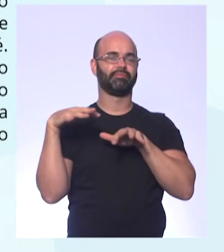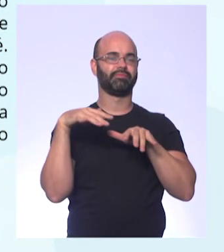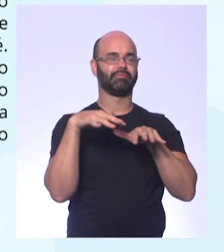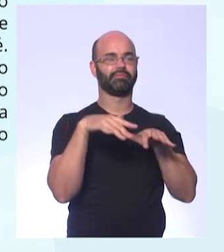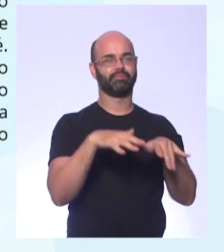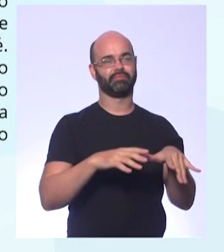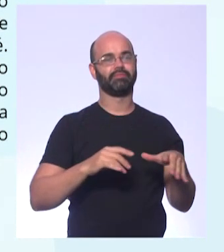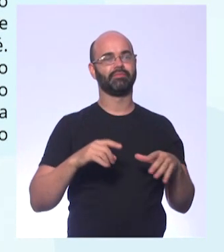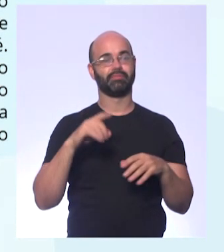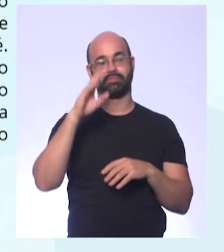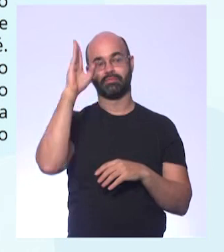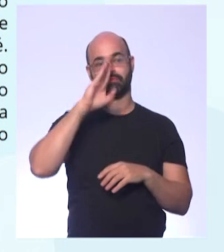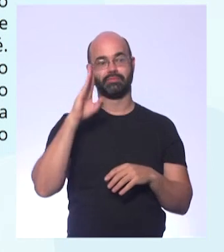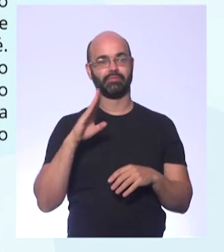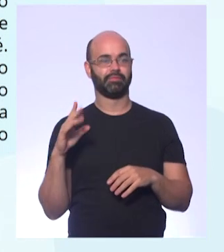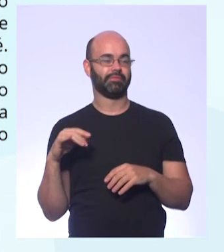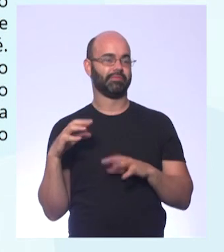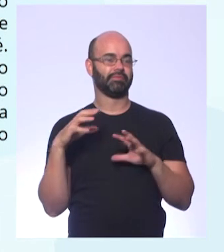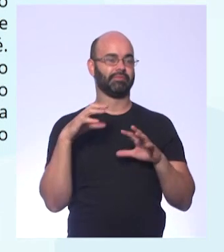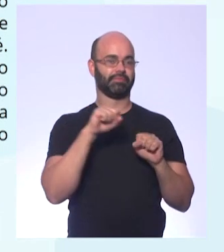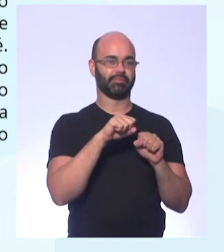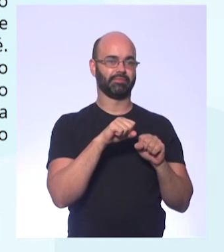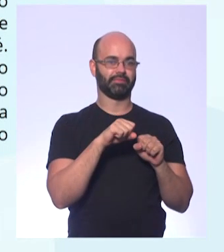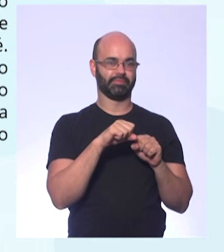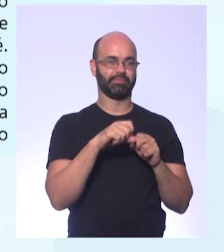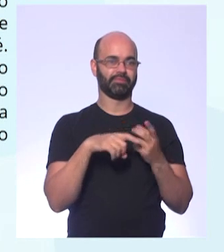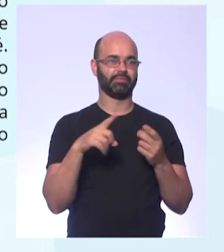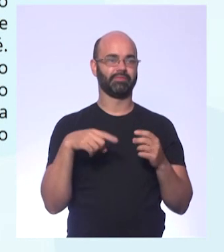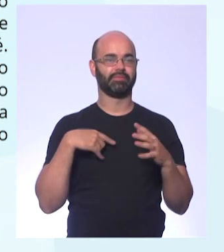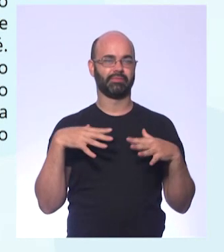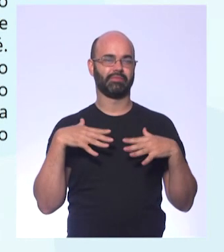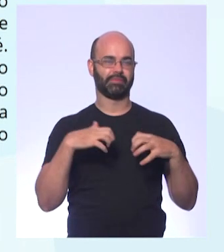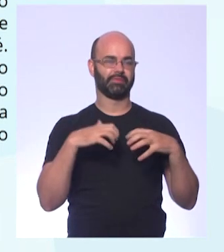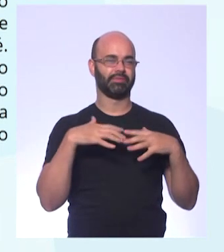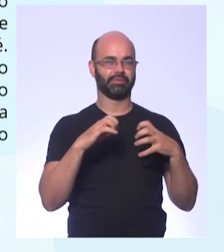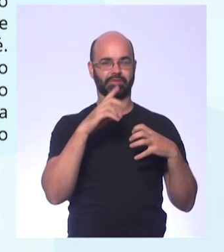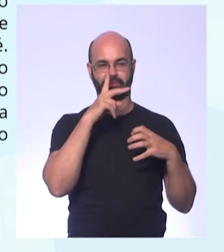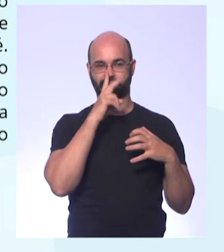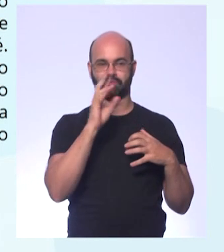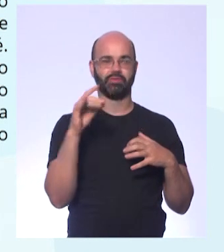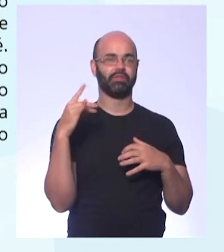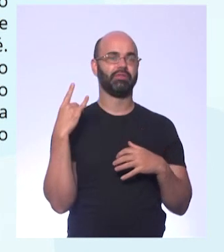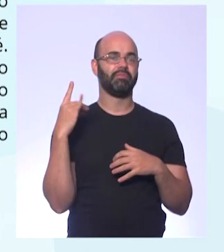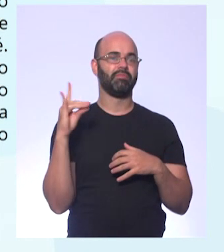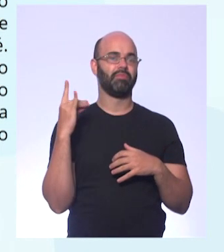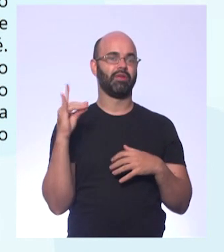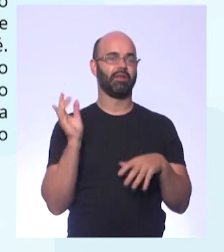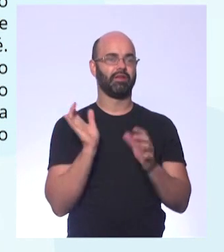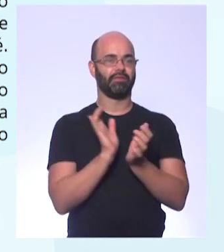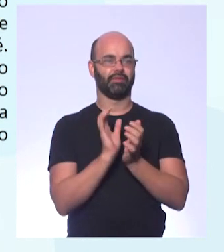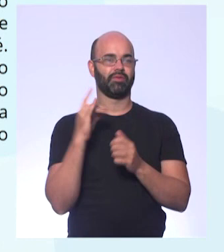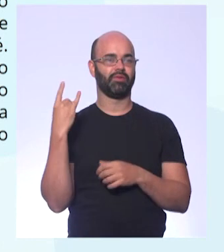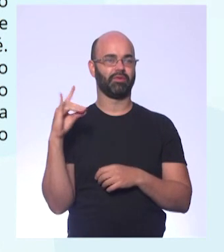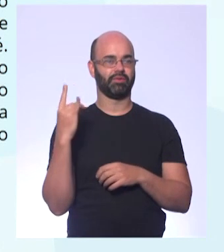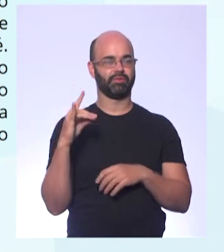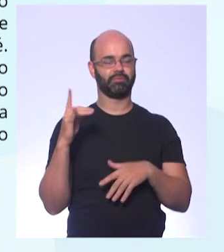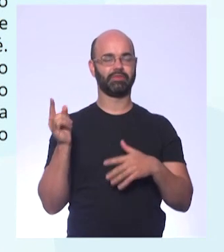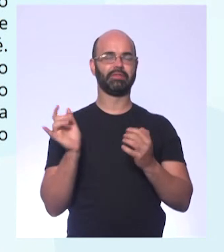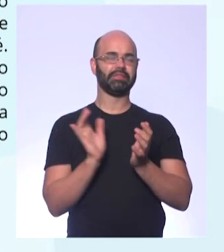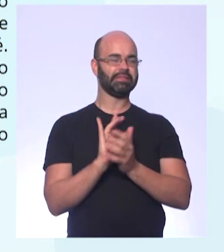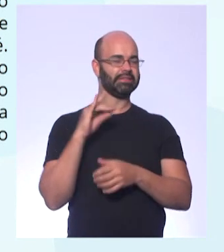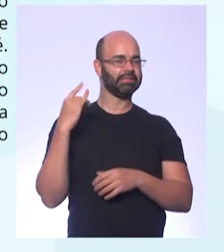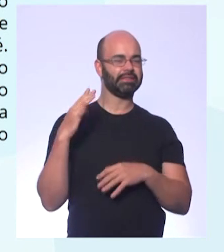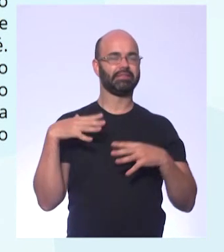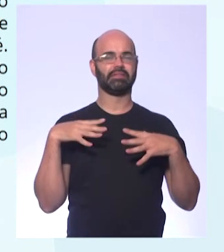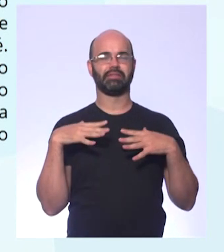frentes pioneiras do Brasil teve como resultado choques armados com forças bolivianas. Os efeitos desses conflitos